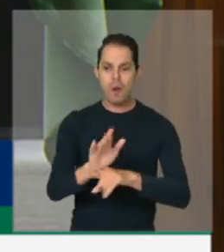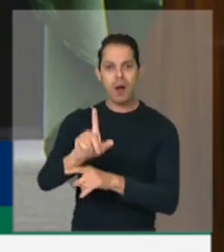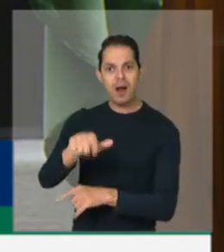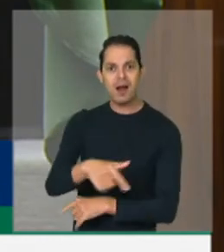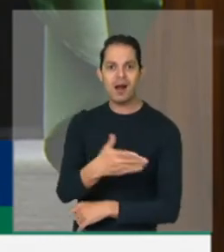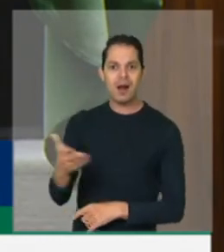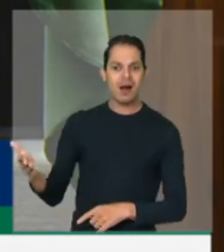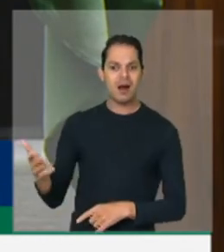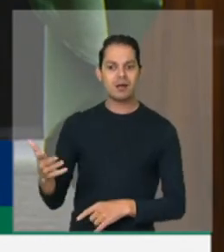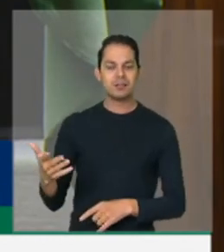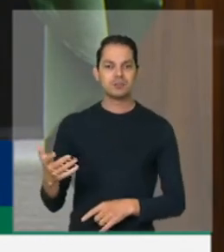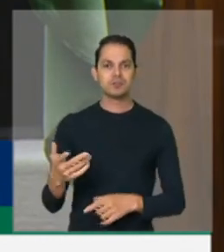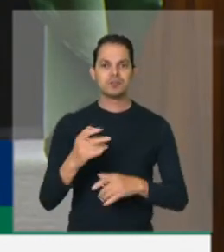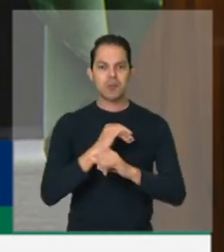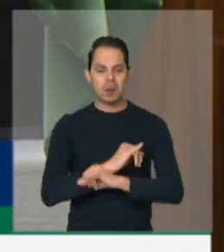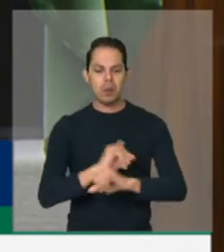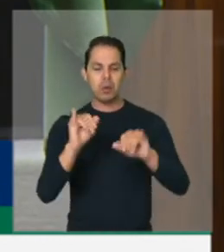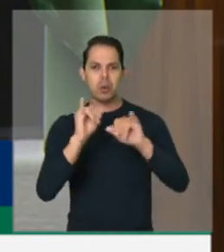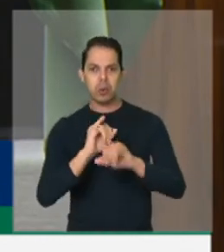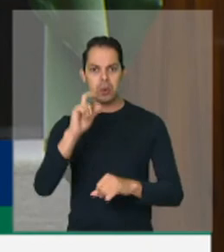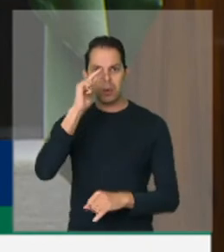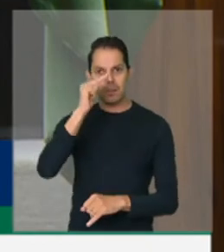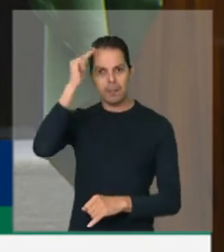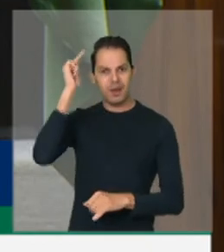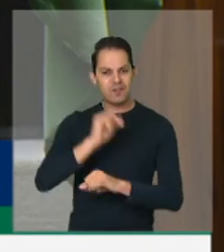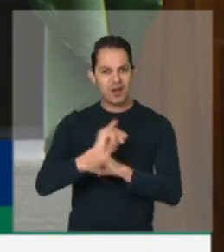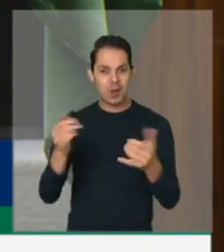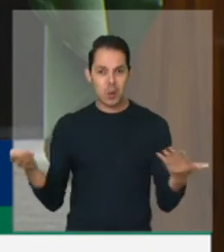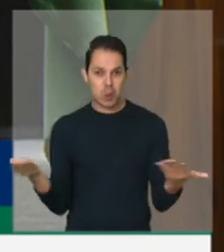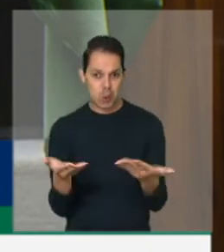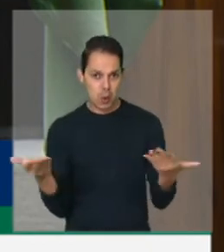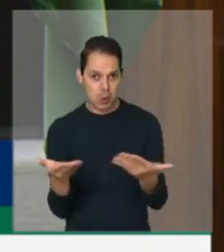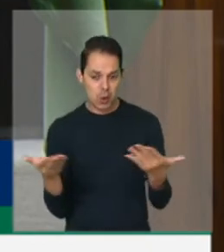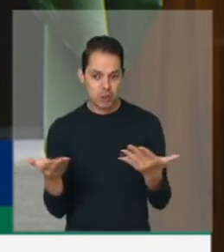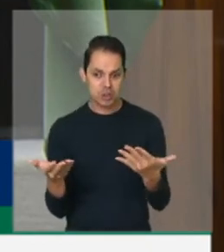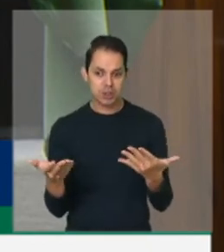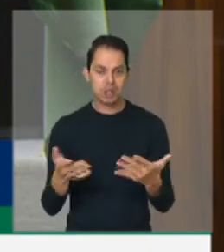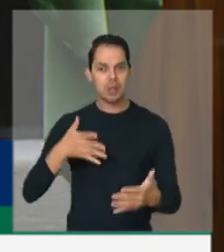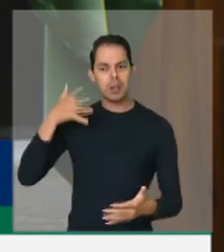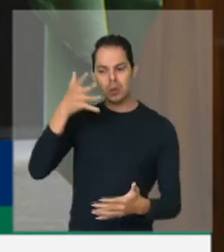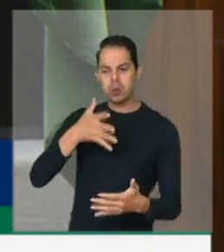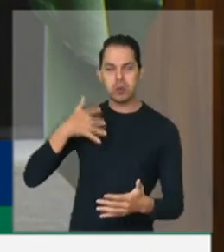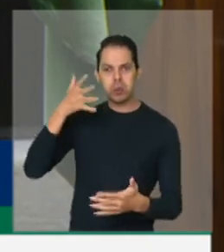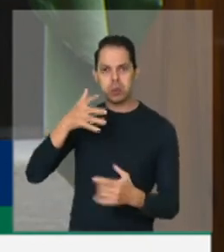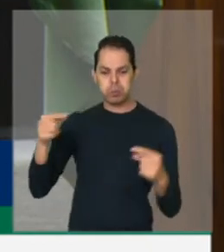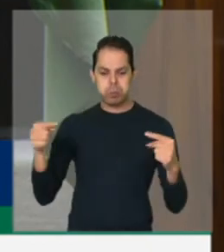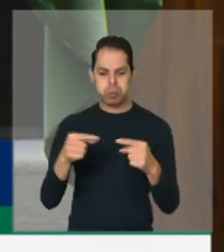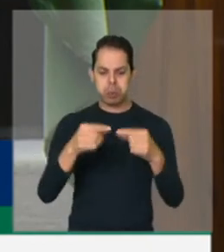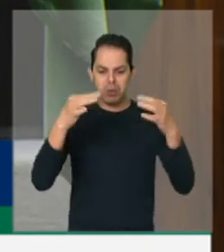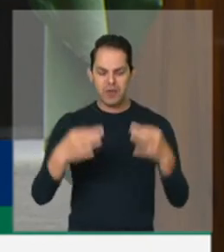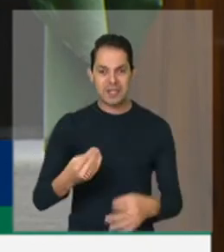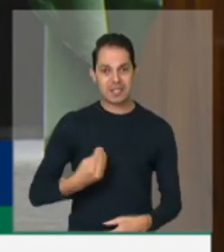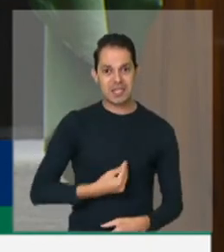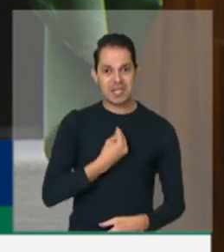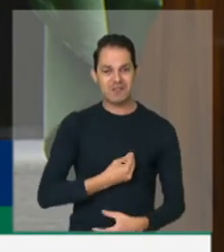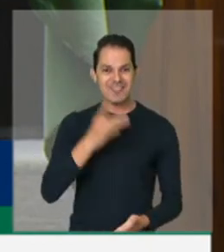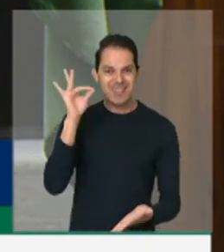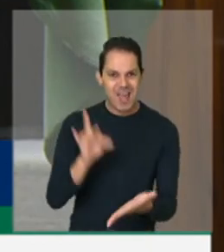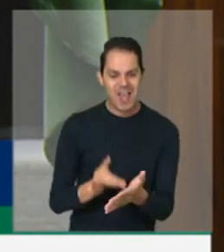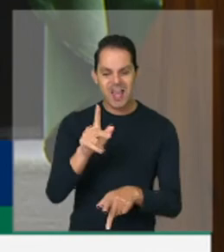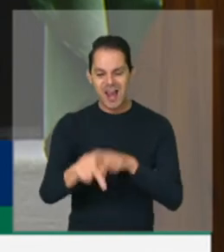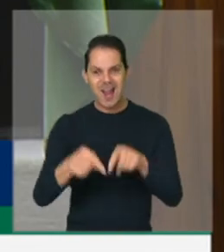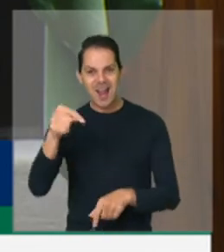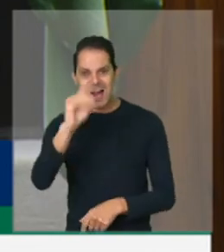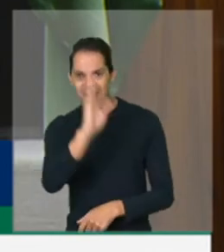cantado em verso e prosa pelo ministro Guedes hoje aqui não tem incidência nenhuma na vida real da população